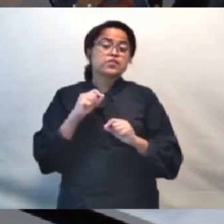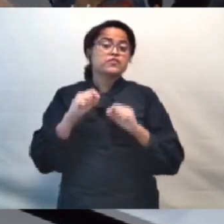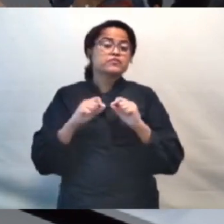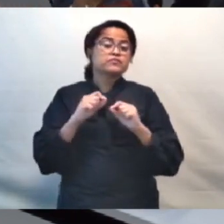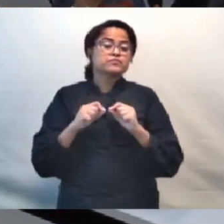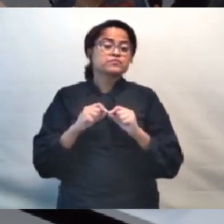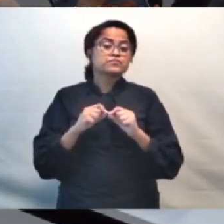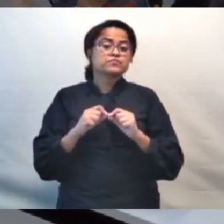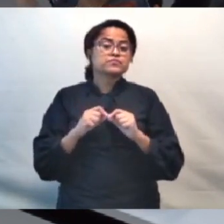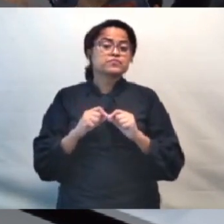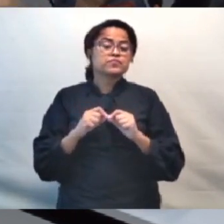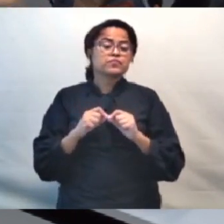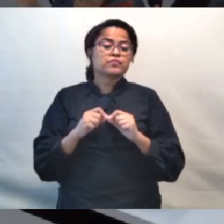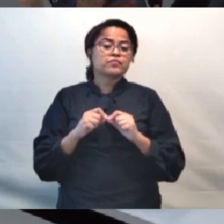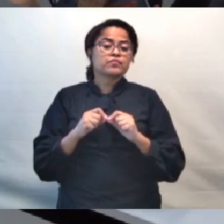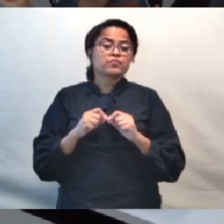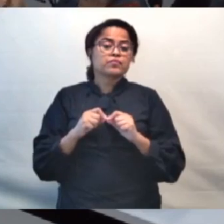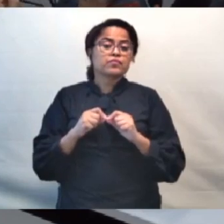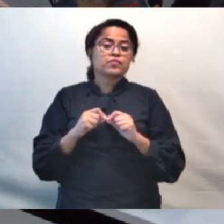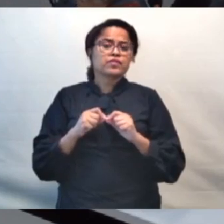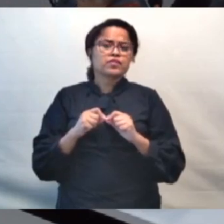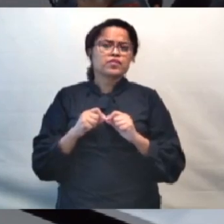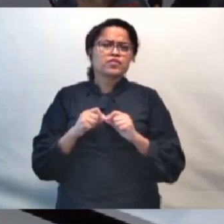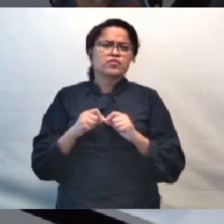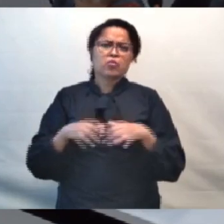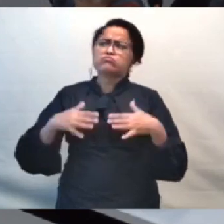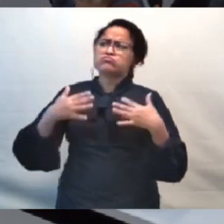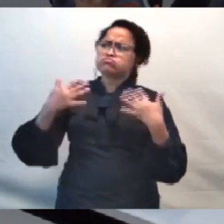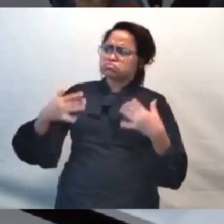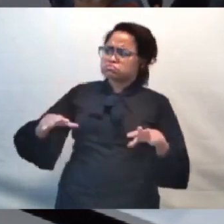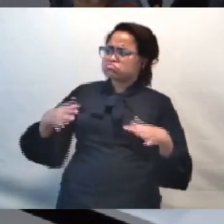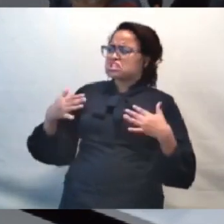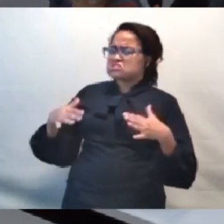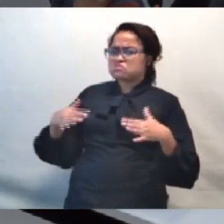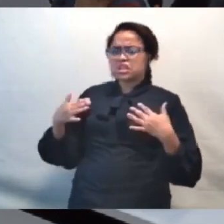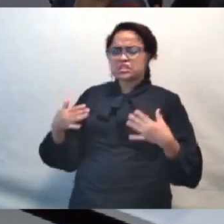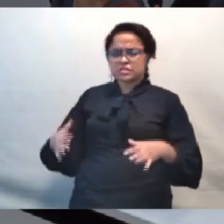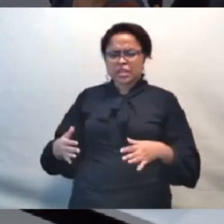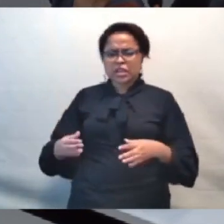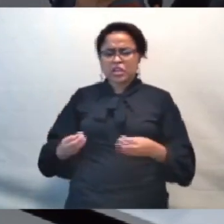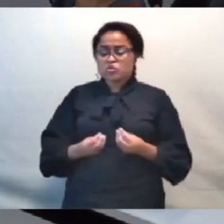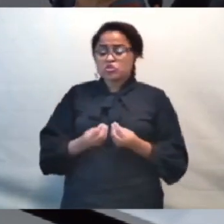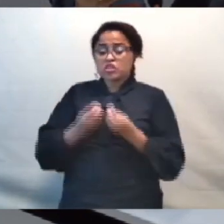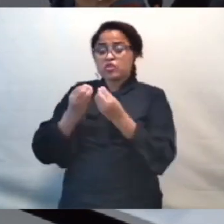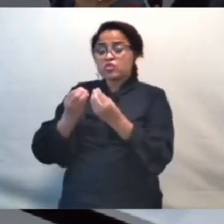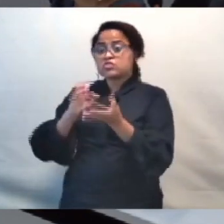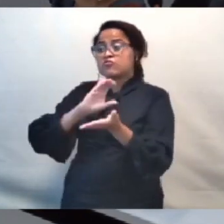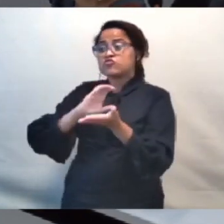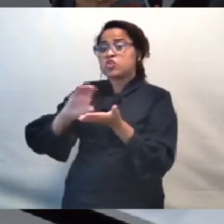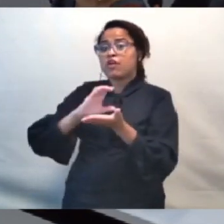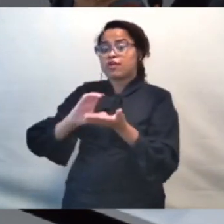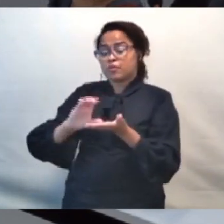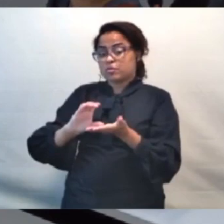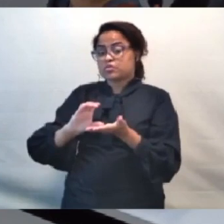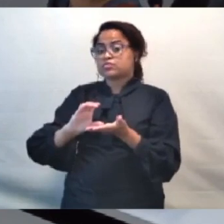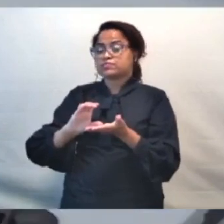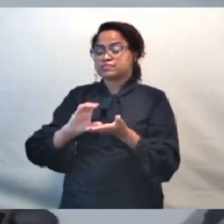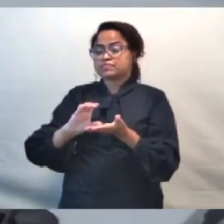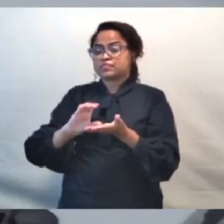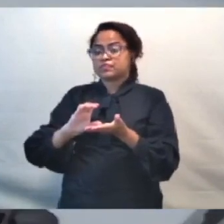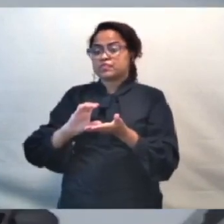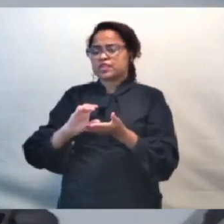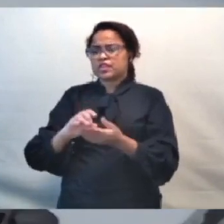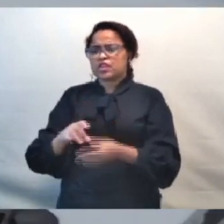muito expressivo foi na questão da devolução de recurso. Só para a gente, como